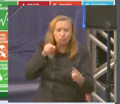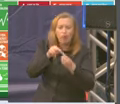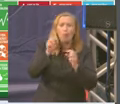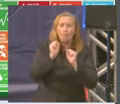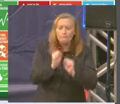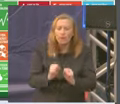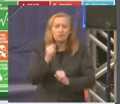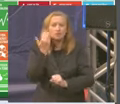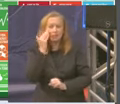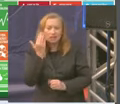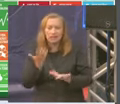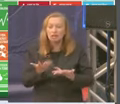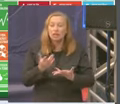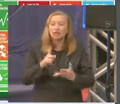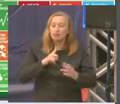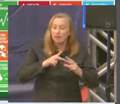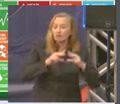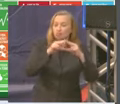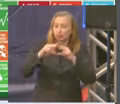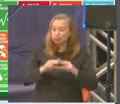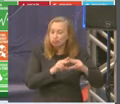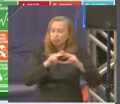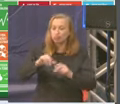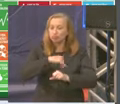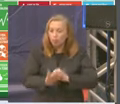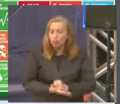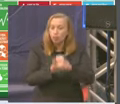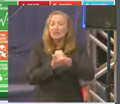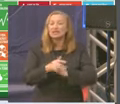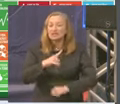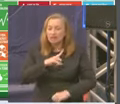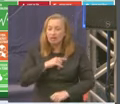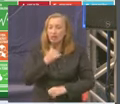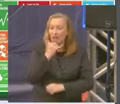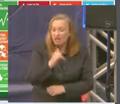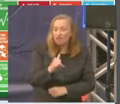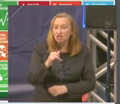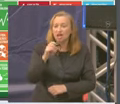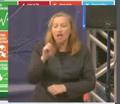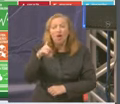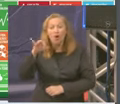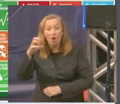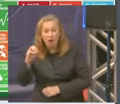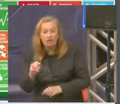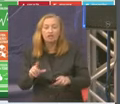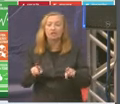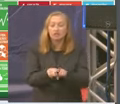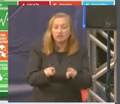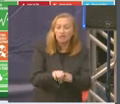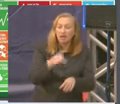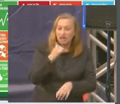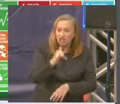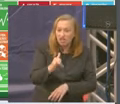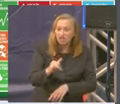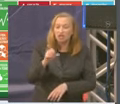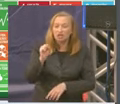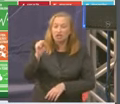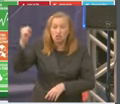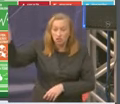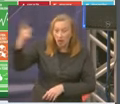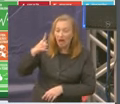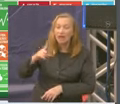ser cumpridos. Nós temos coleta de lixo sustentável, nós temos energia eólica, nós temos energia solar, nós temos um sistema de coleta, nós temos